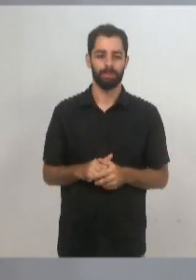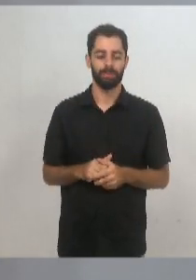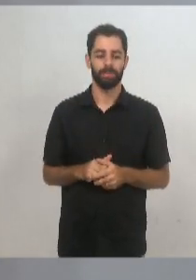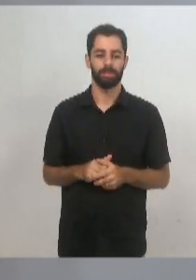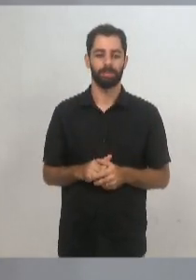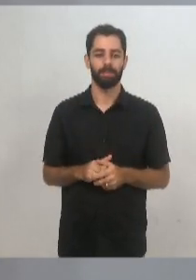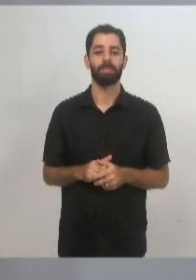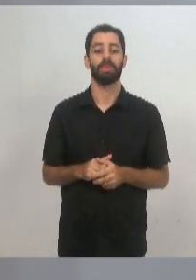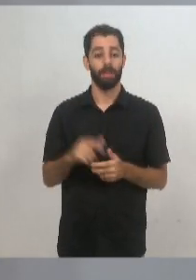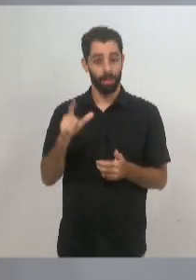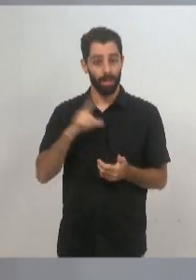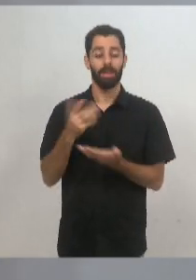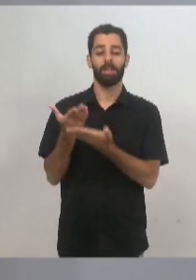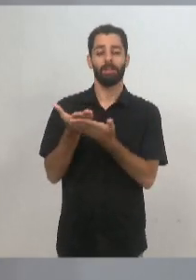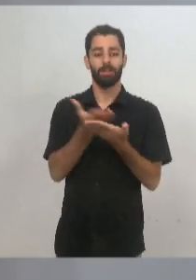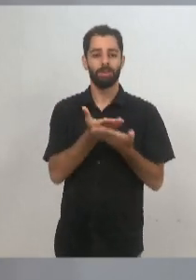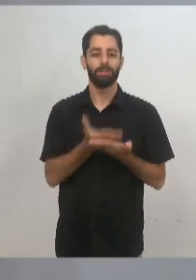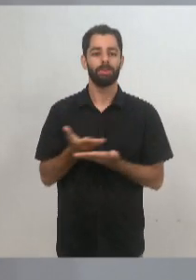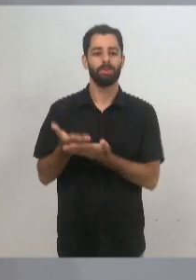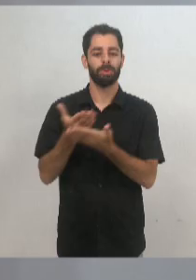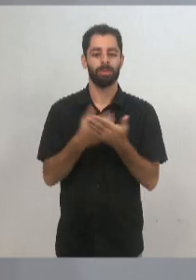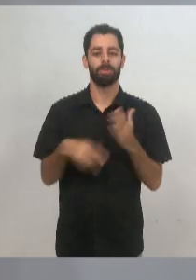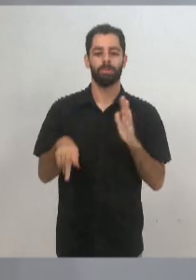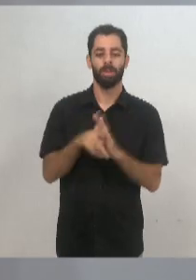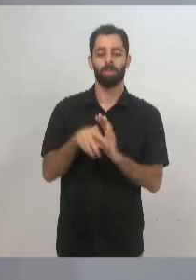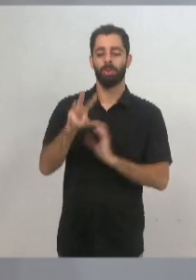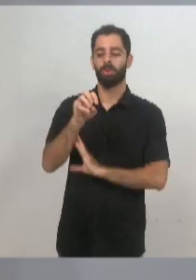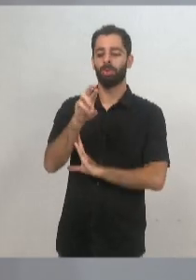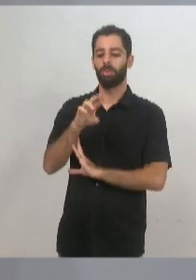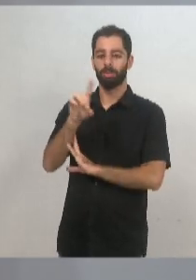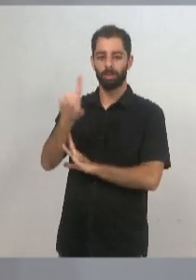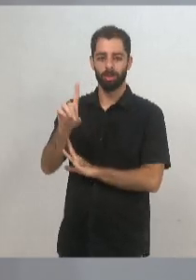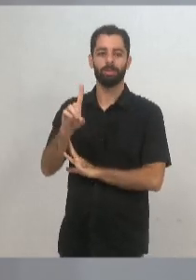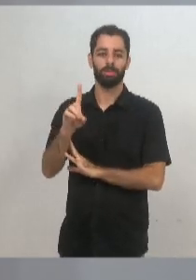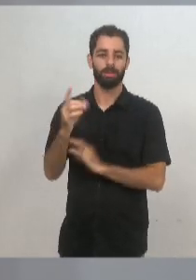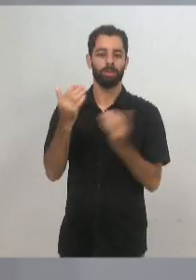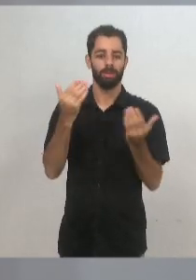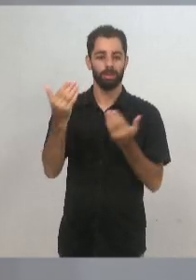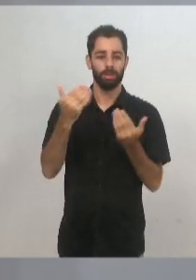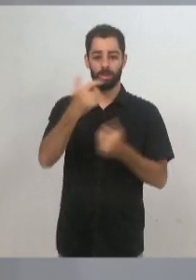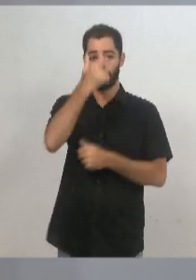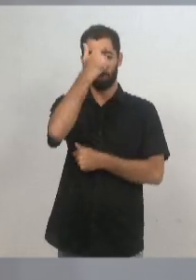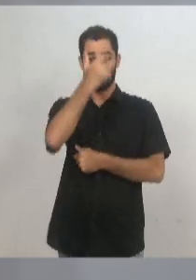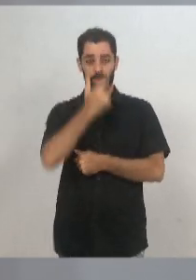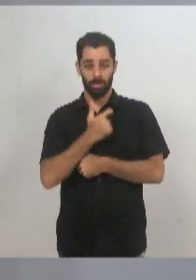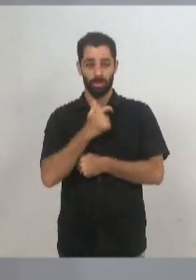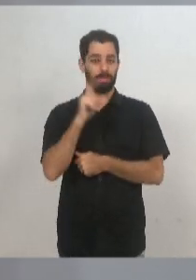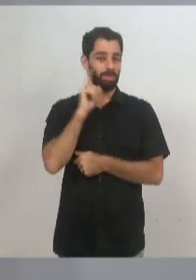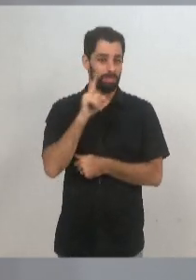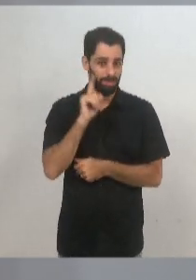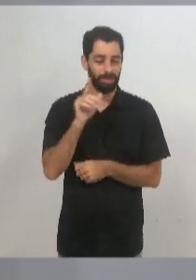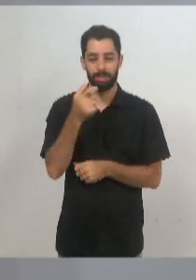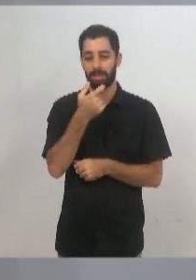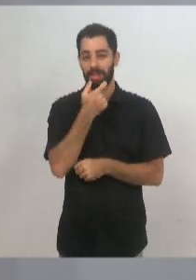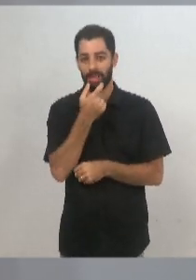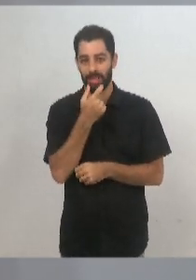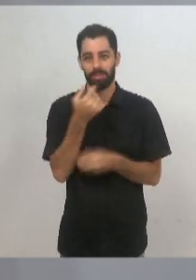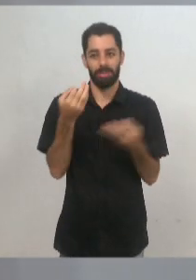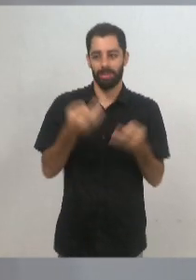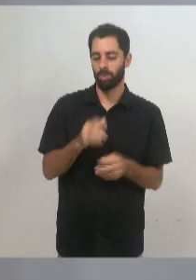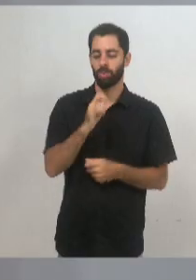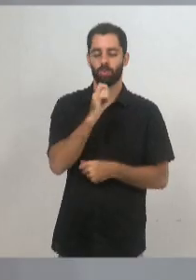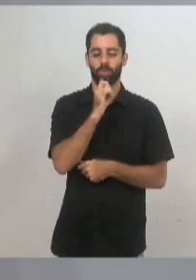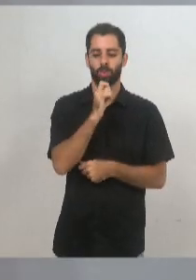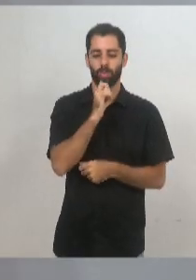acordo com o estudo da World Justice Project, não sou americana, talvez não tenha falado o inglês